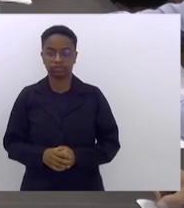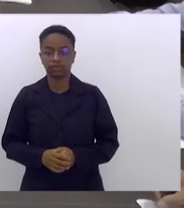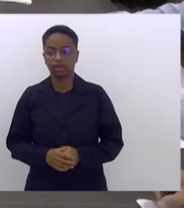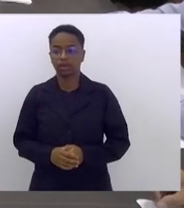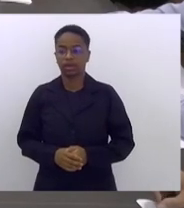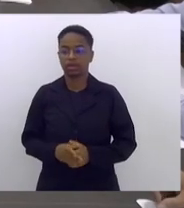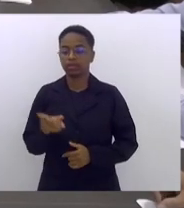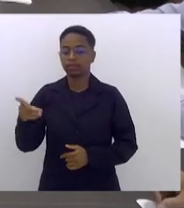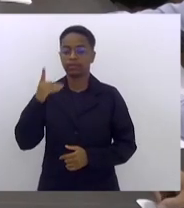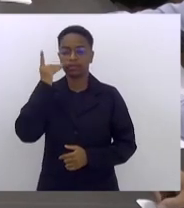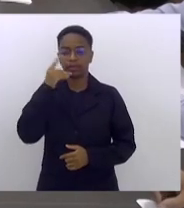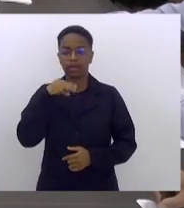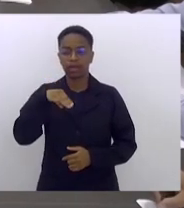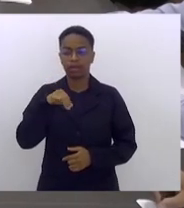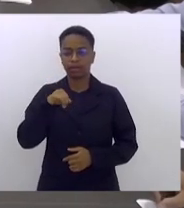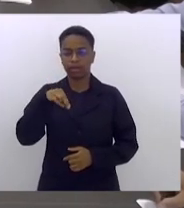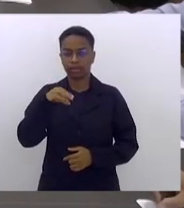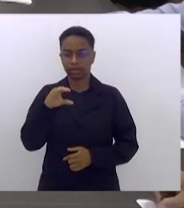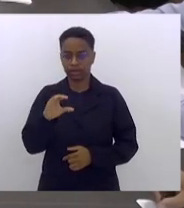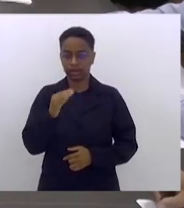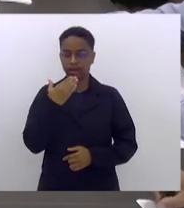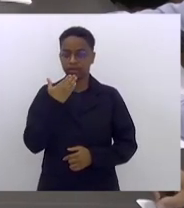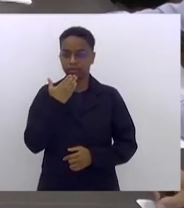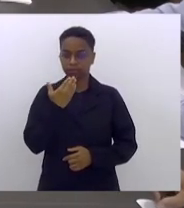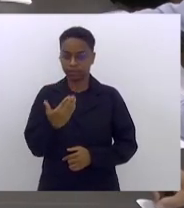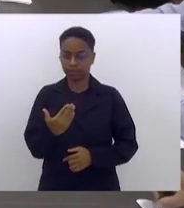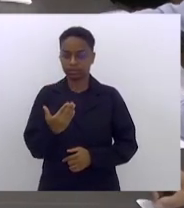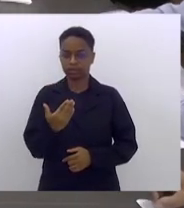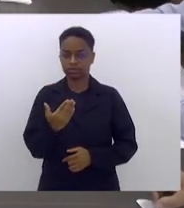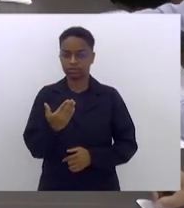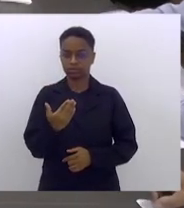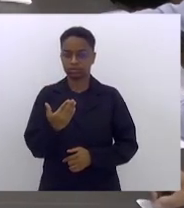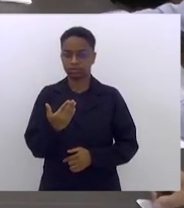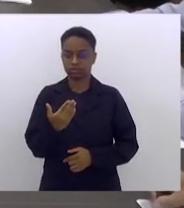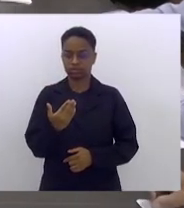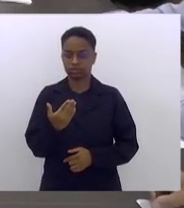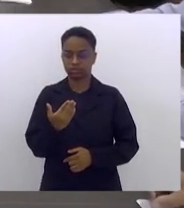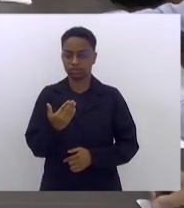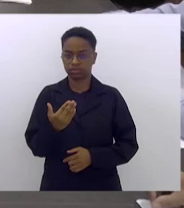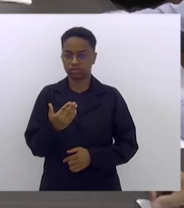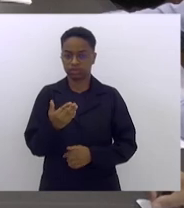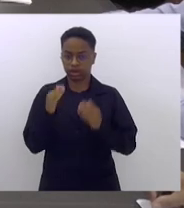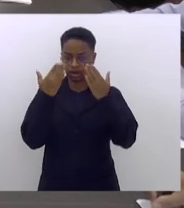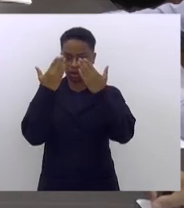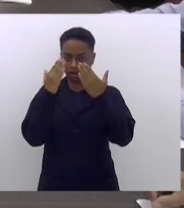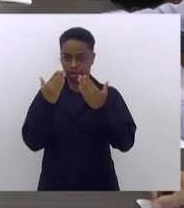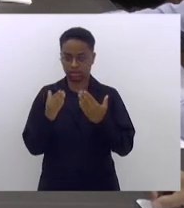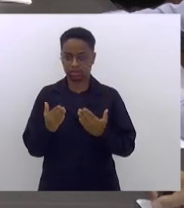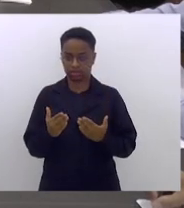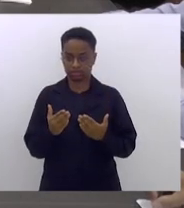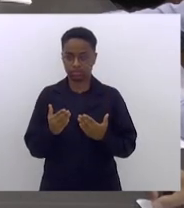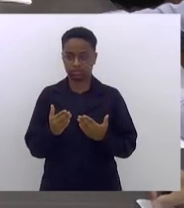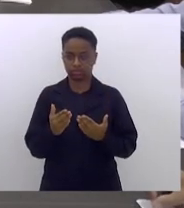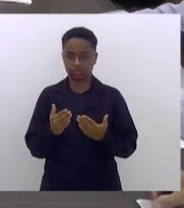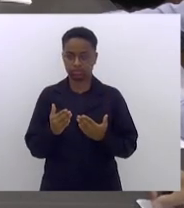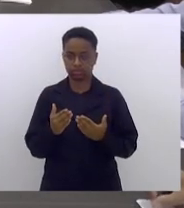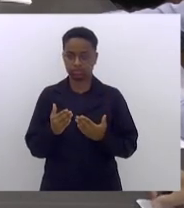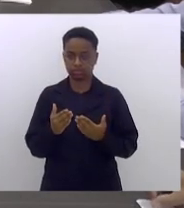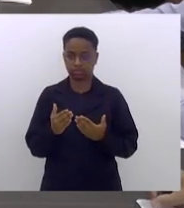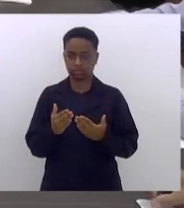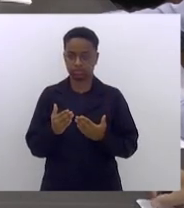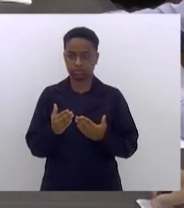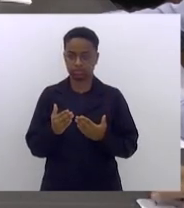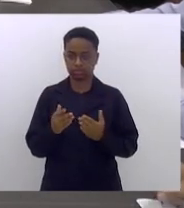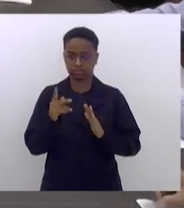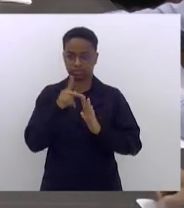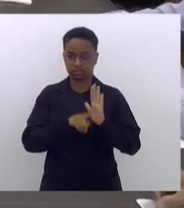Mink fez a solicitação aqui para pedido de vistas do PL número